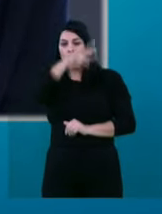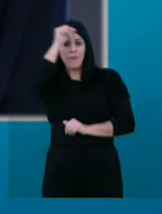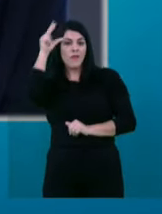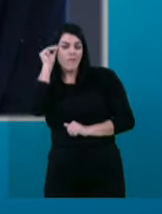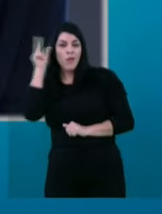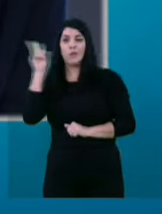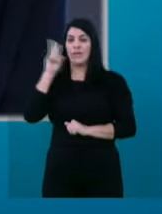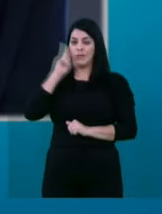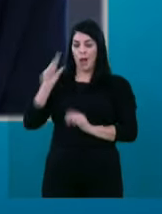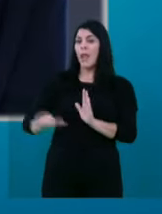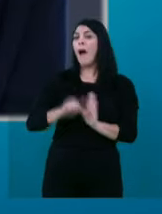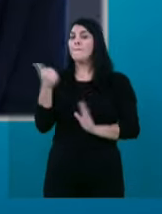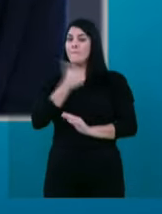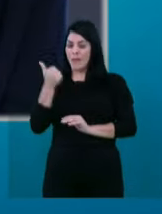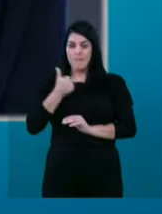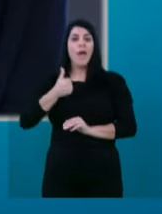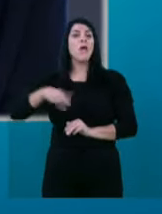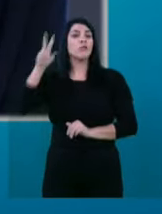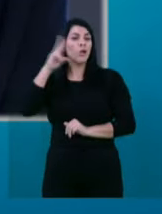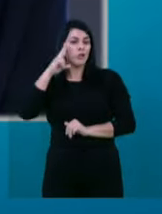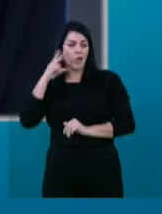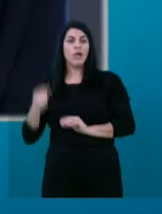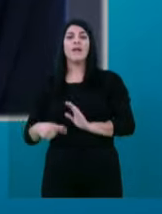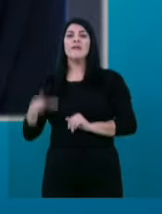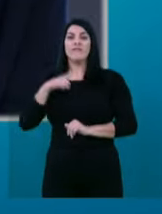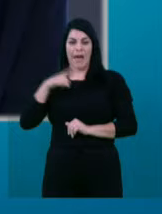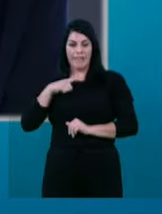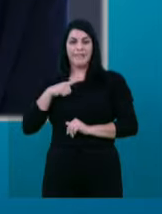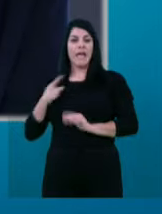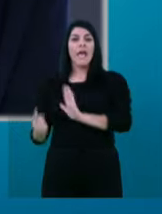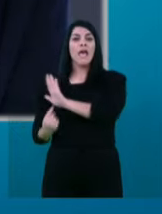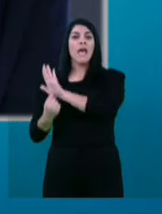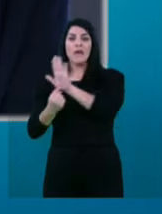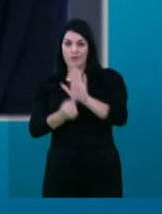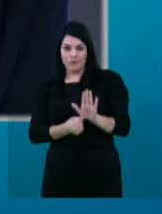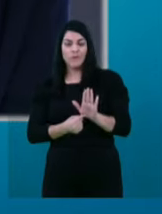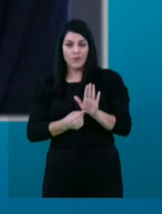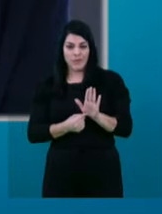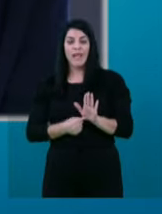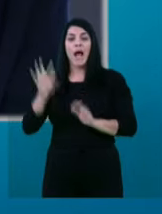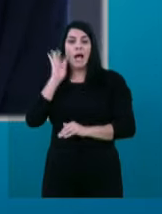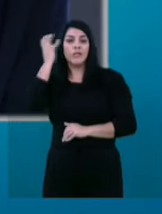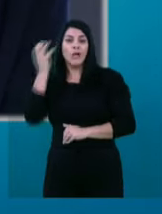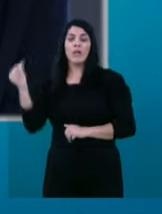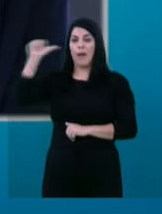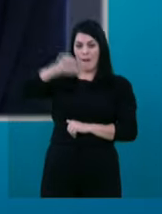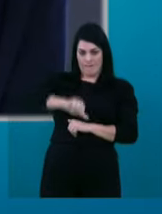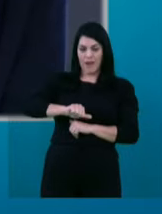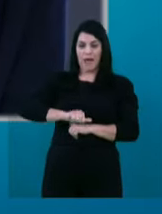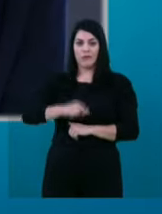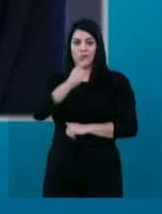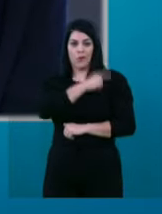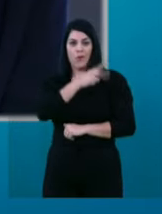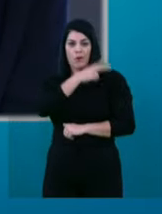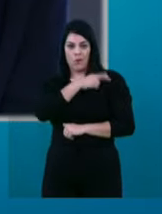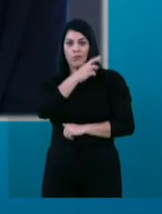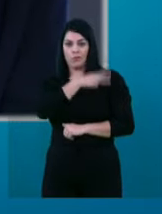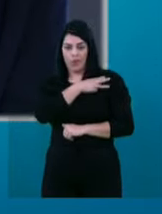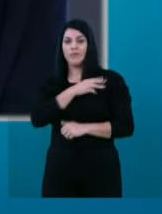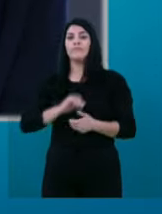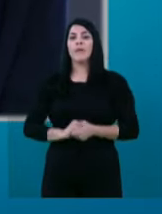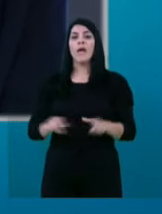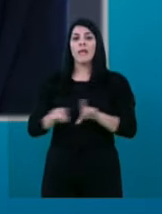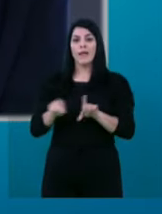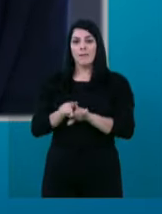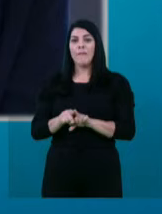história, o primeiro da história, que vai entregar resultados piores no ensino fundamental 1 e 2, em português e matemática, do